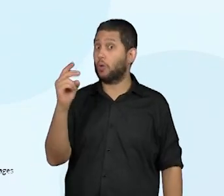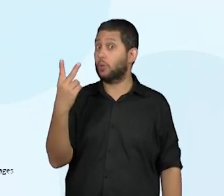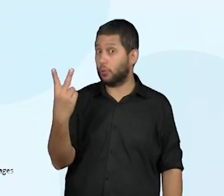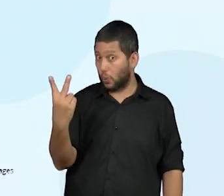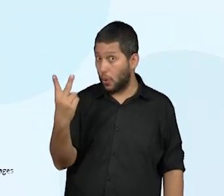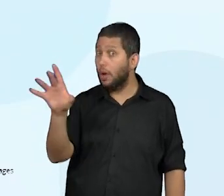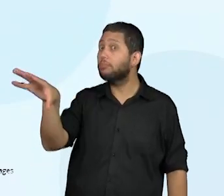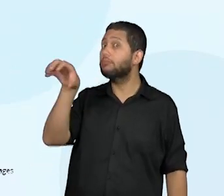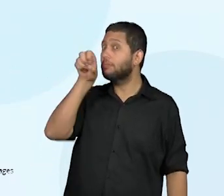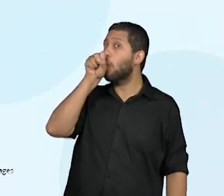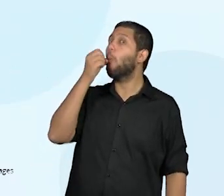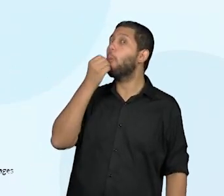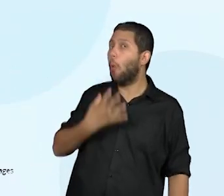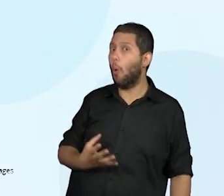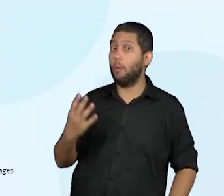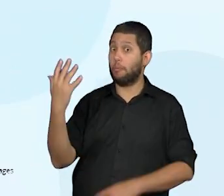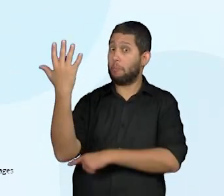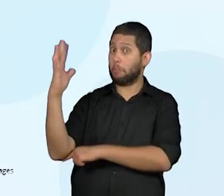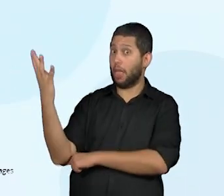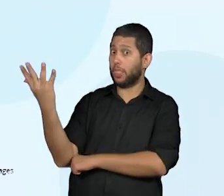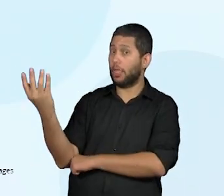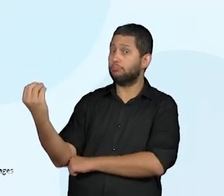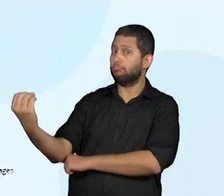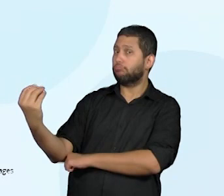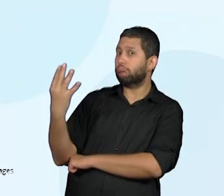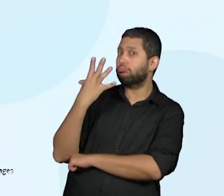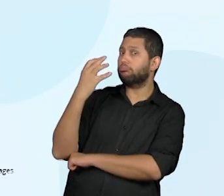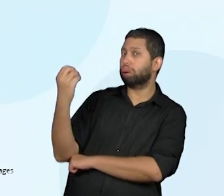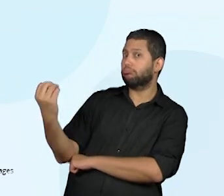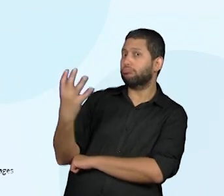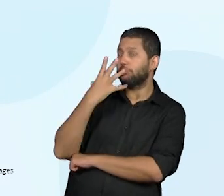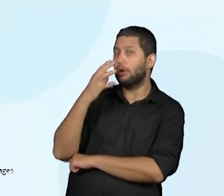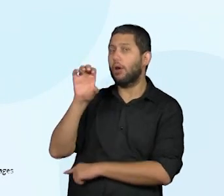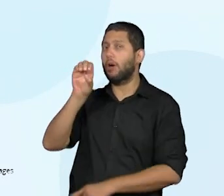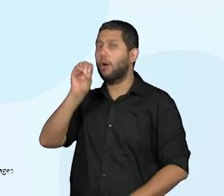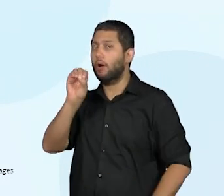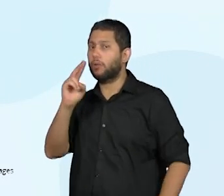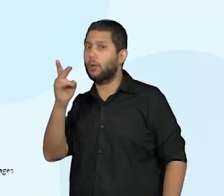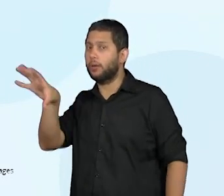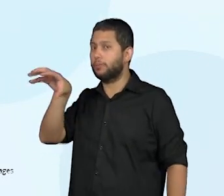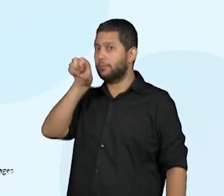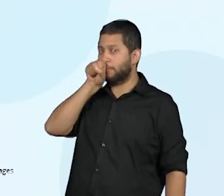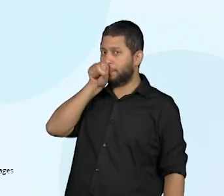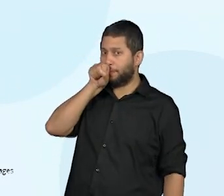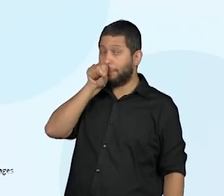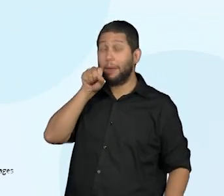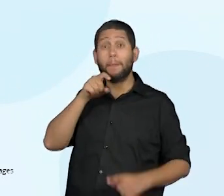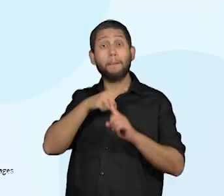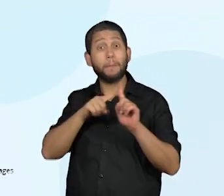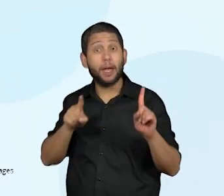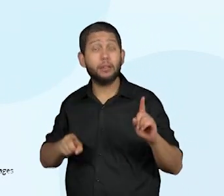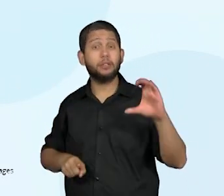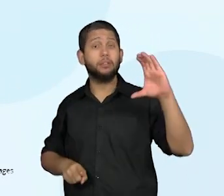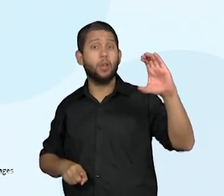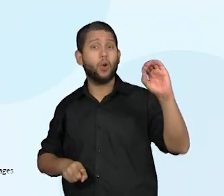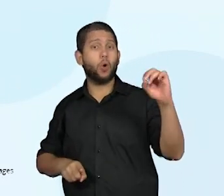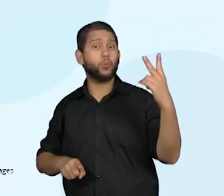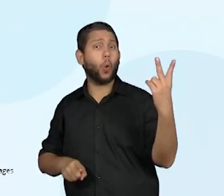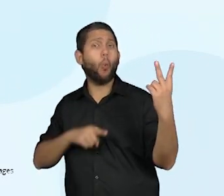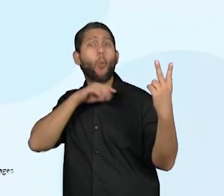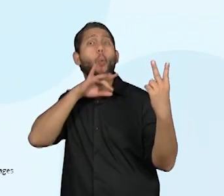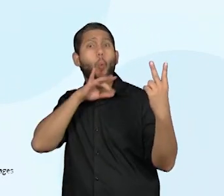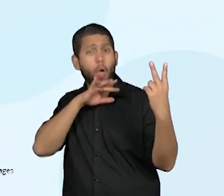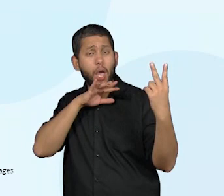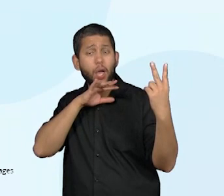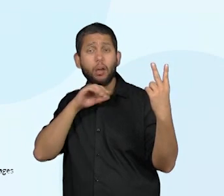Dentro da folha dela, as células fazem um processo de juntar a energia da luz